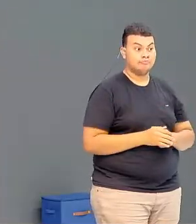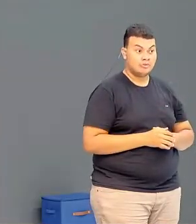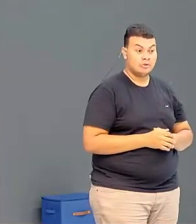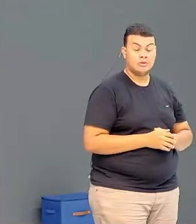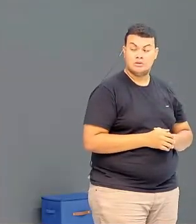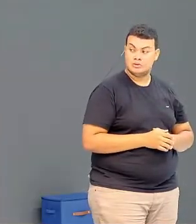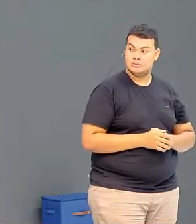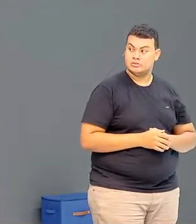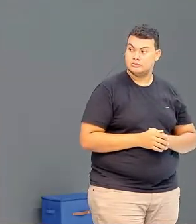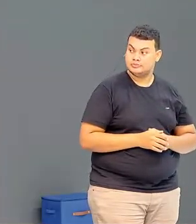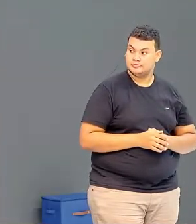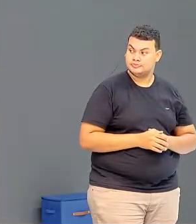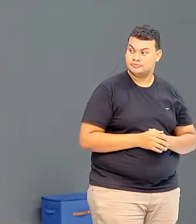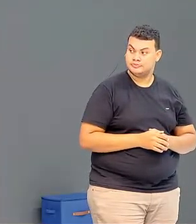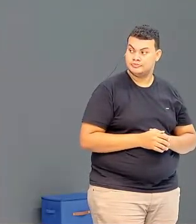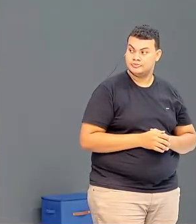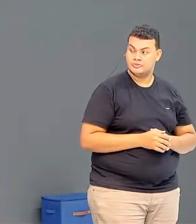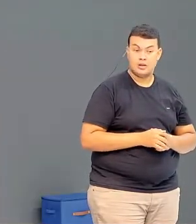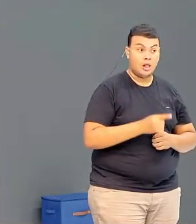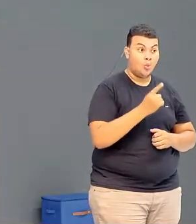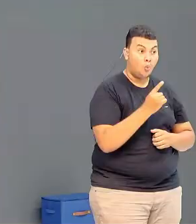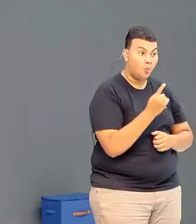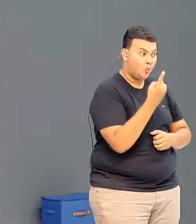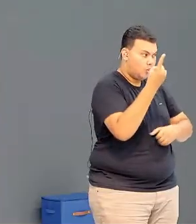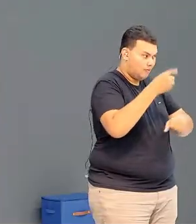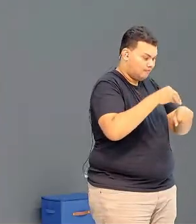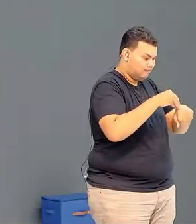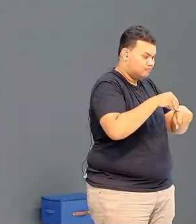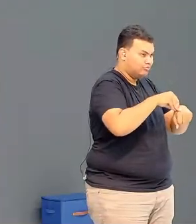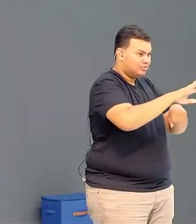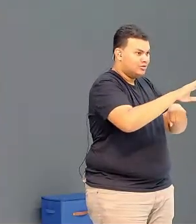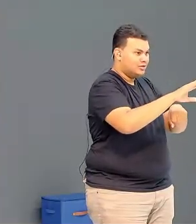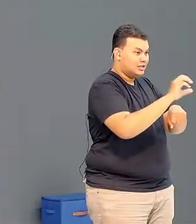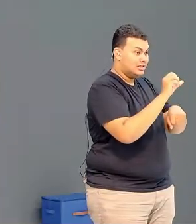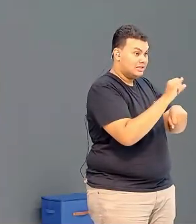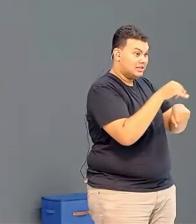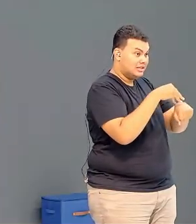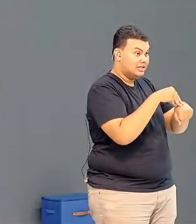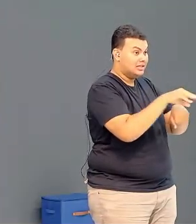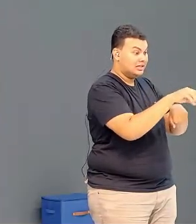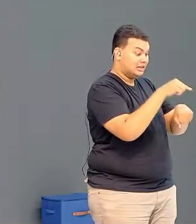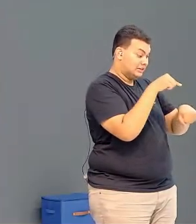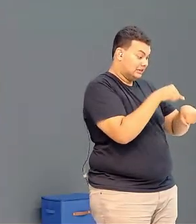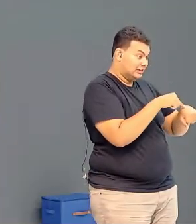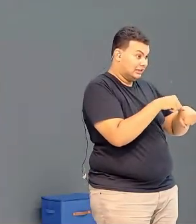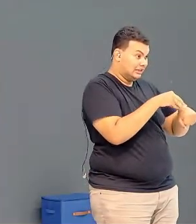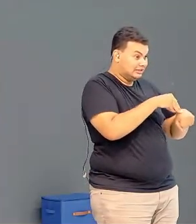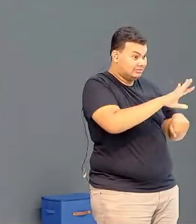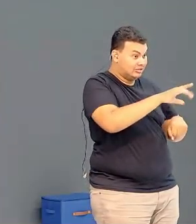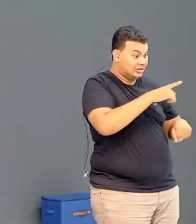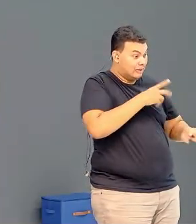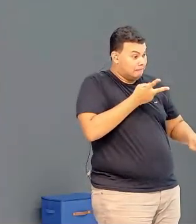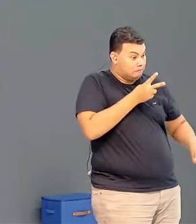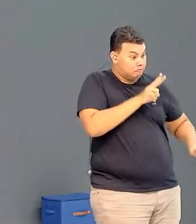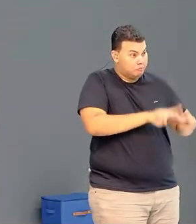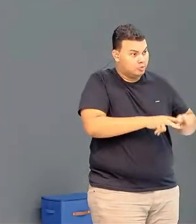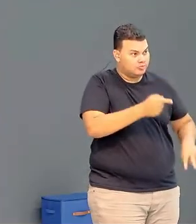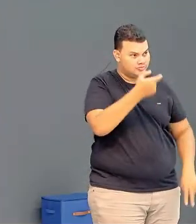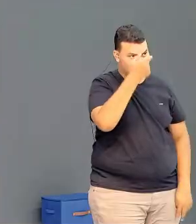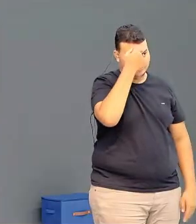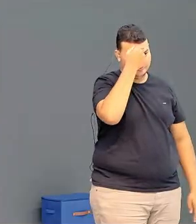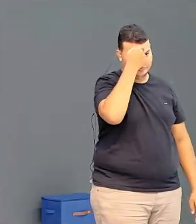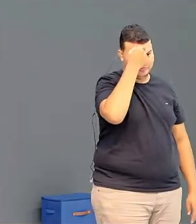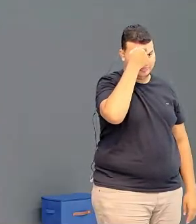Irmãos, o que um argumento gera de prisão na mente do ser humano é um negócio nefasto.